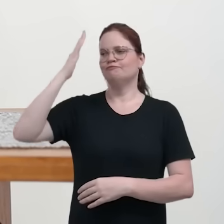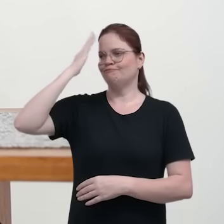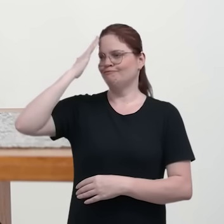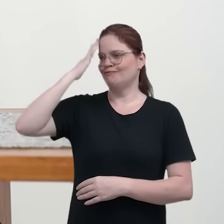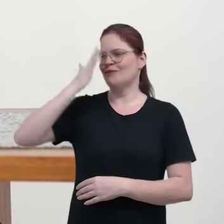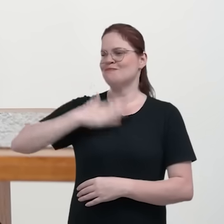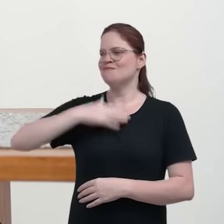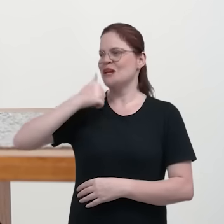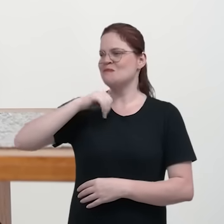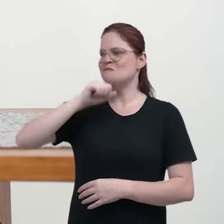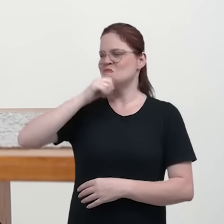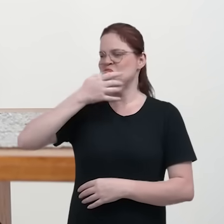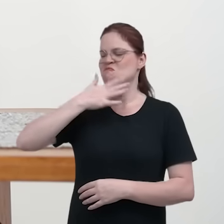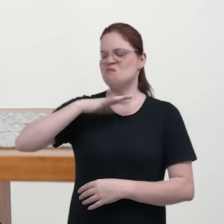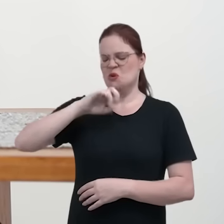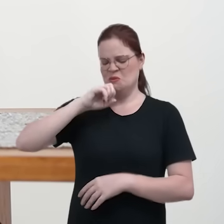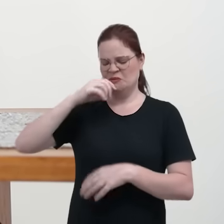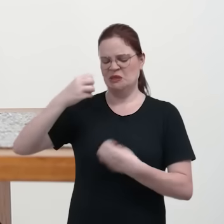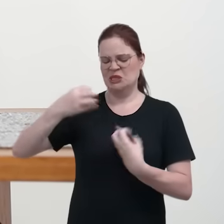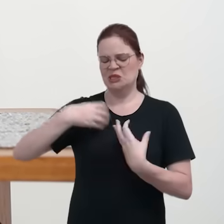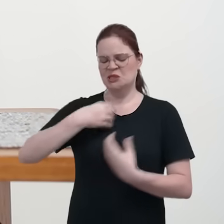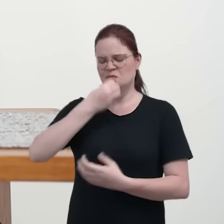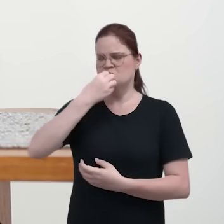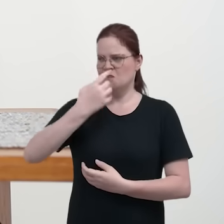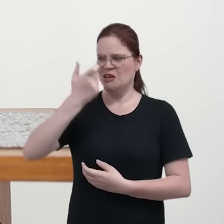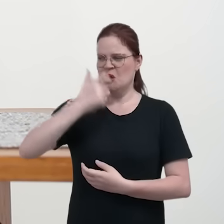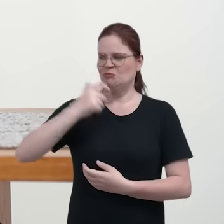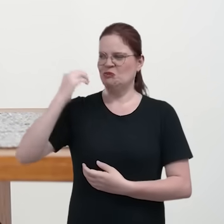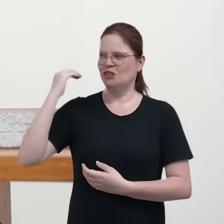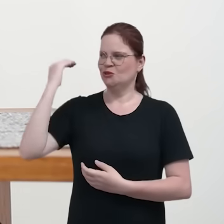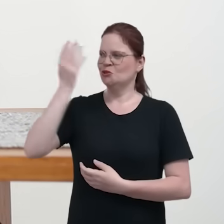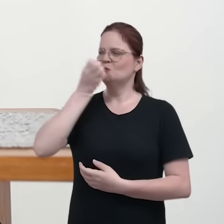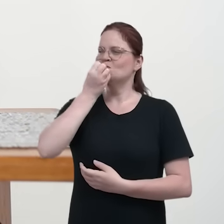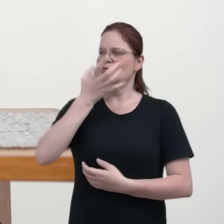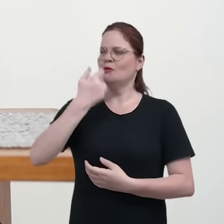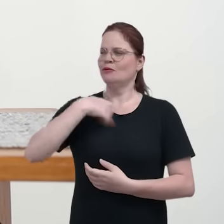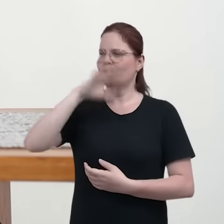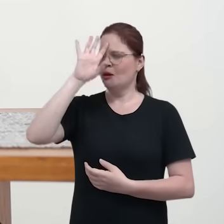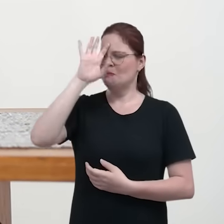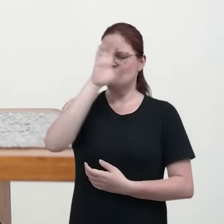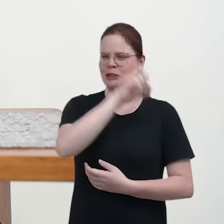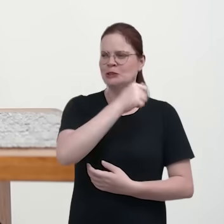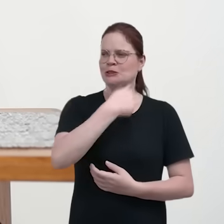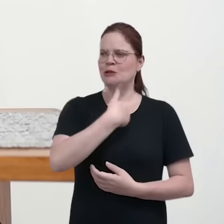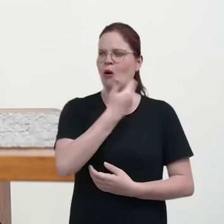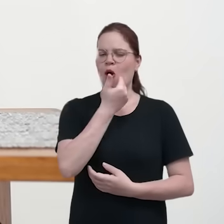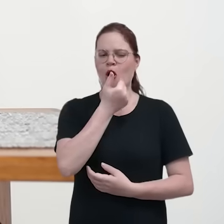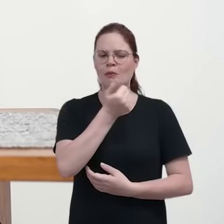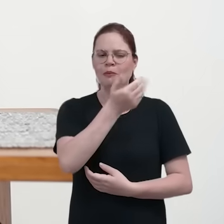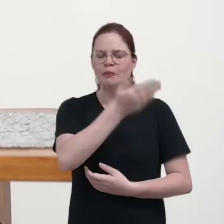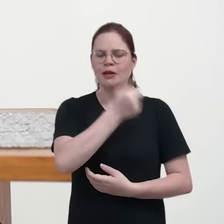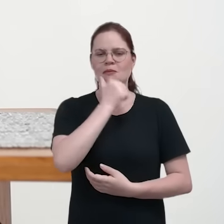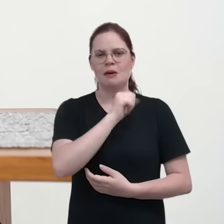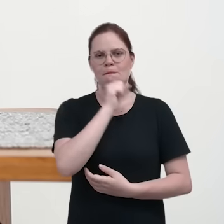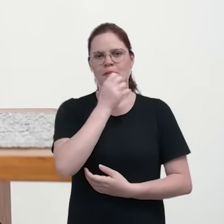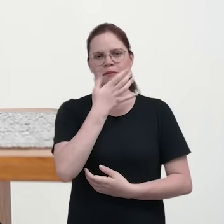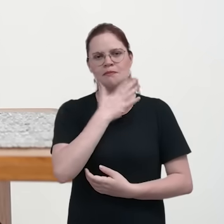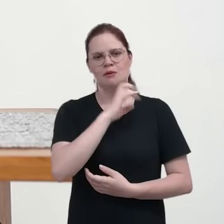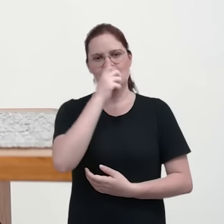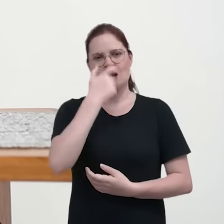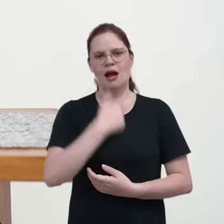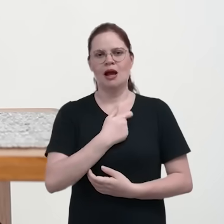pai e minha mãe foram um grande exemplo para mim e eu aprendi com eles a